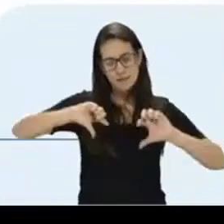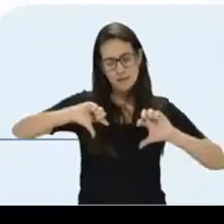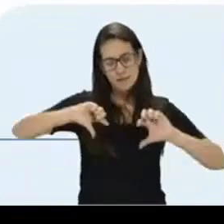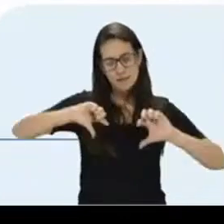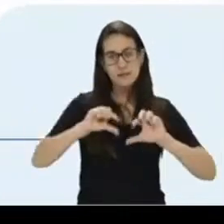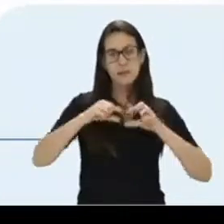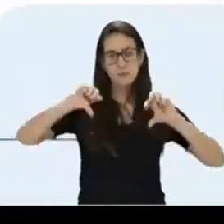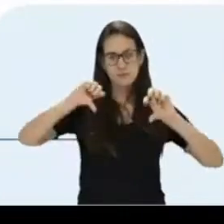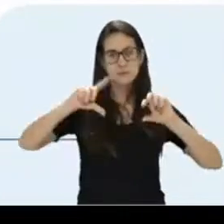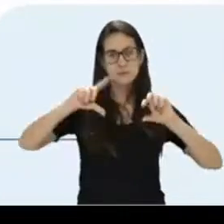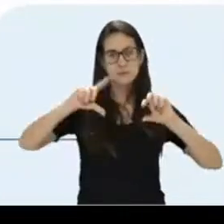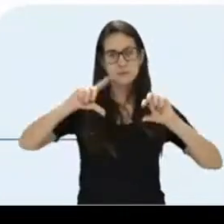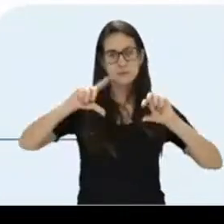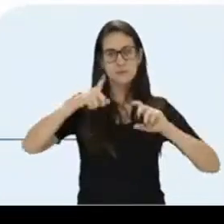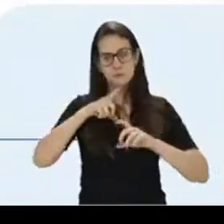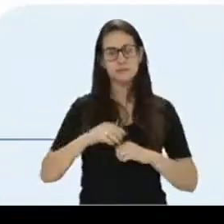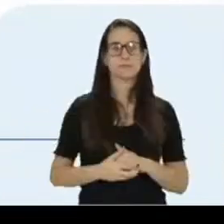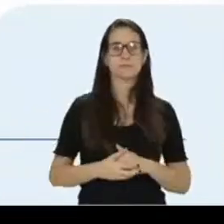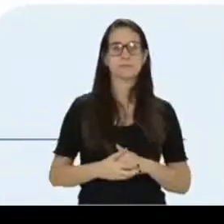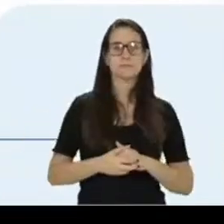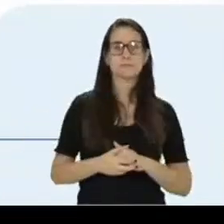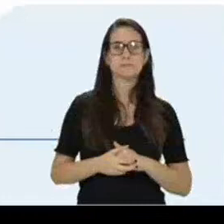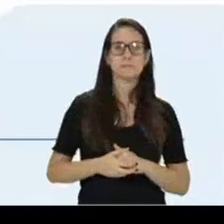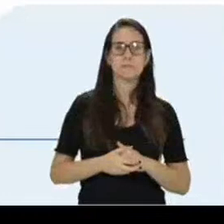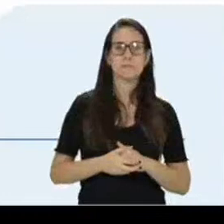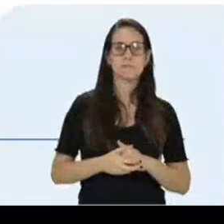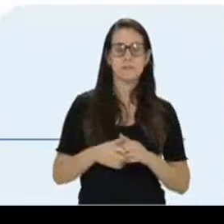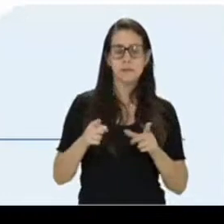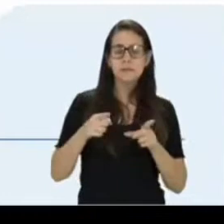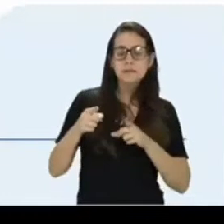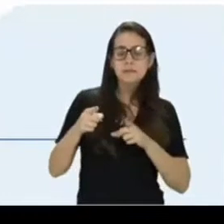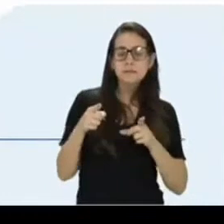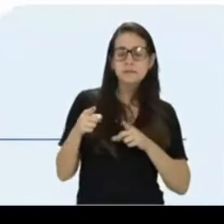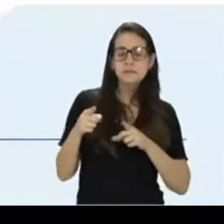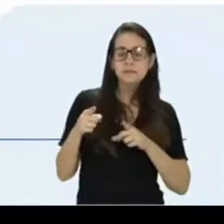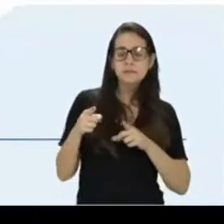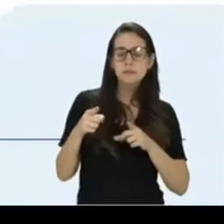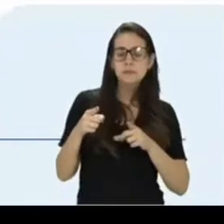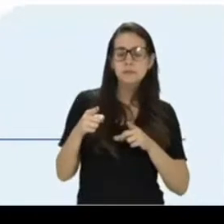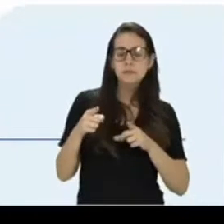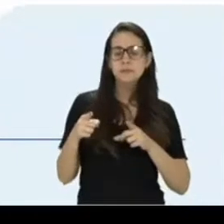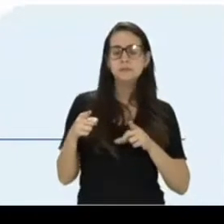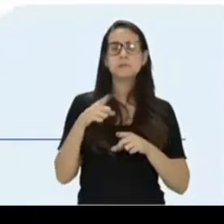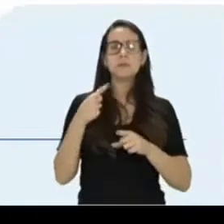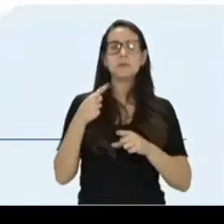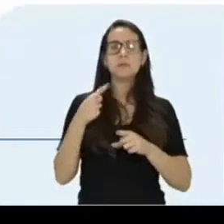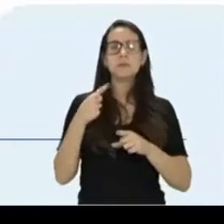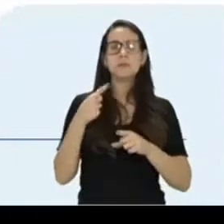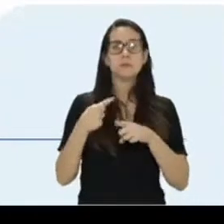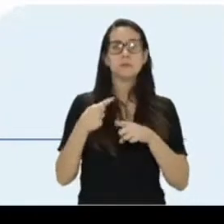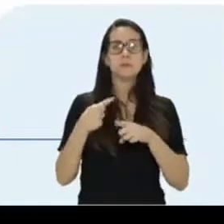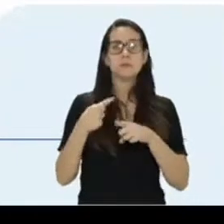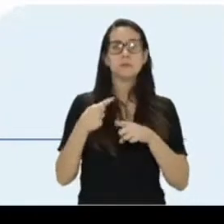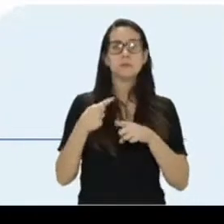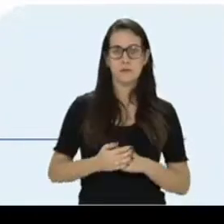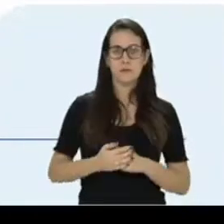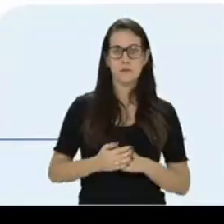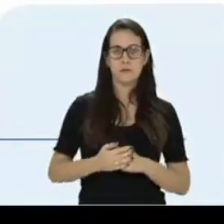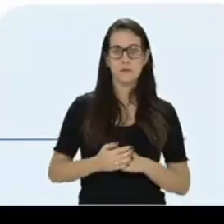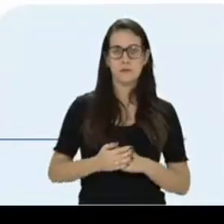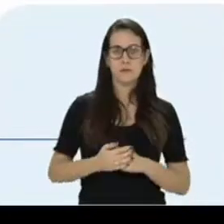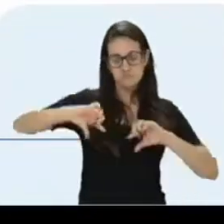entre um fragmento e outro dessa envoltório. Por que é importante esse espaço aqui entre